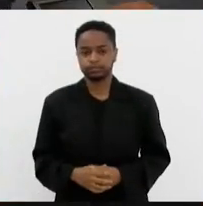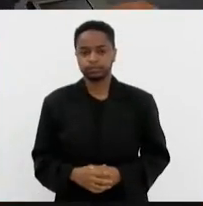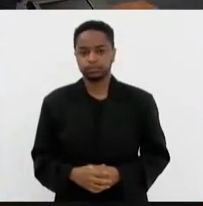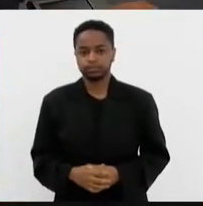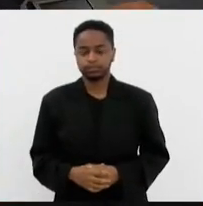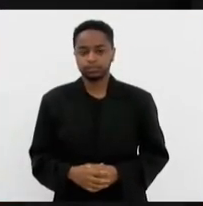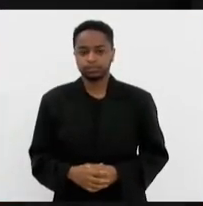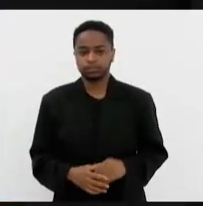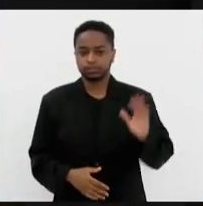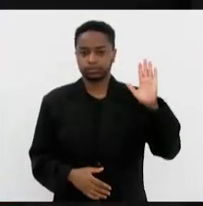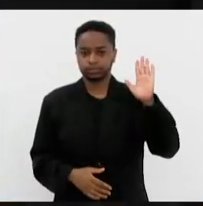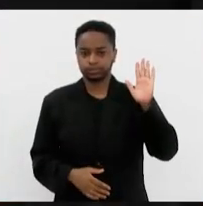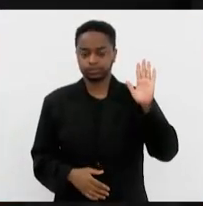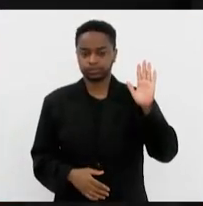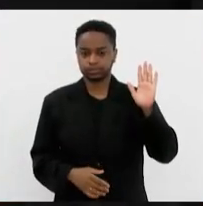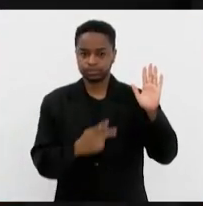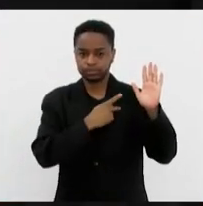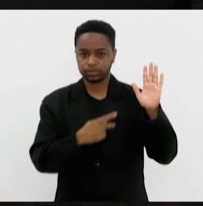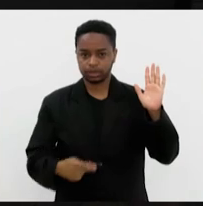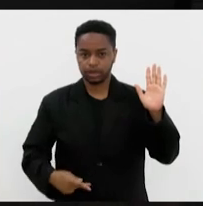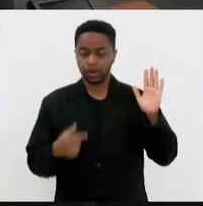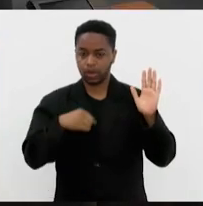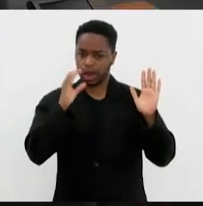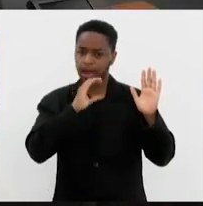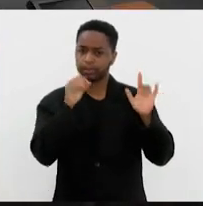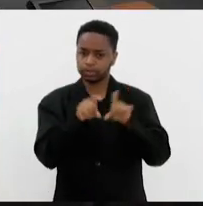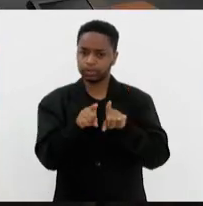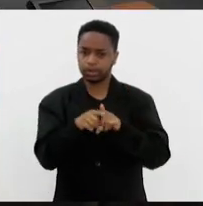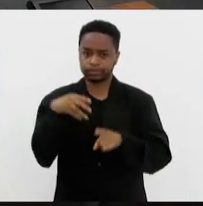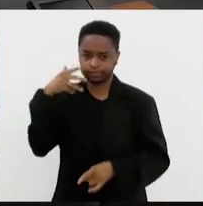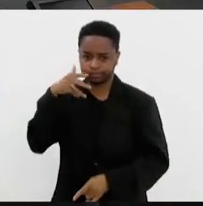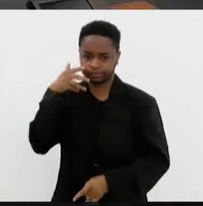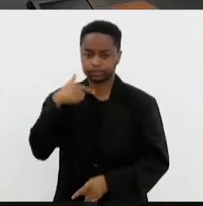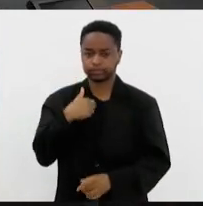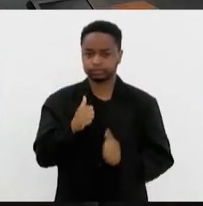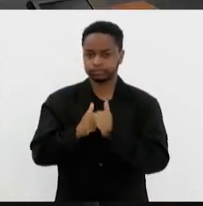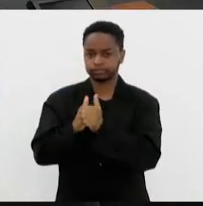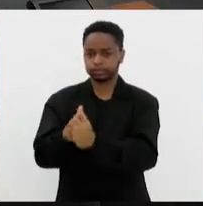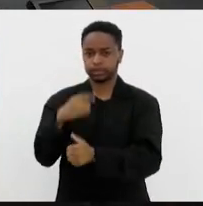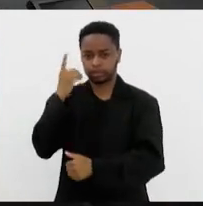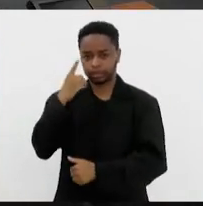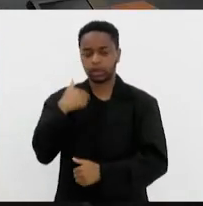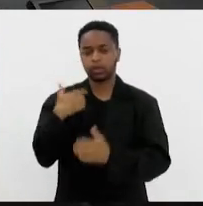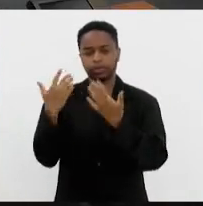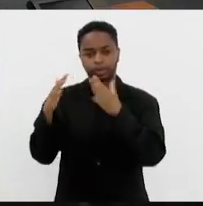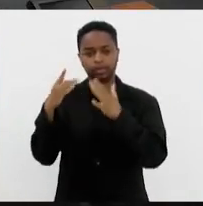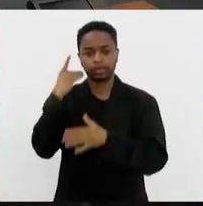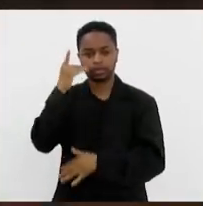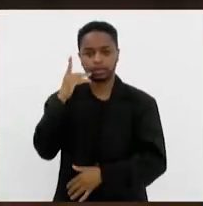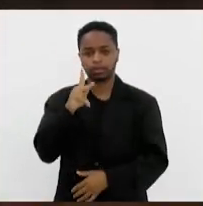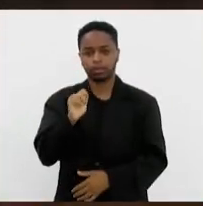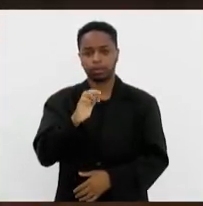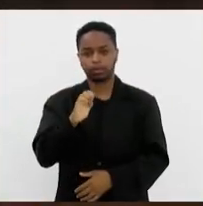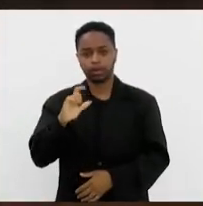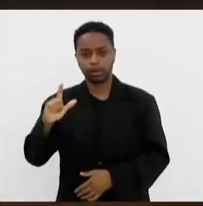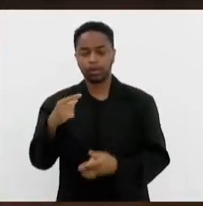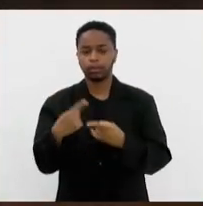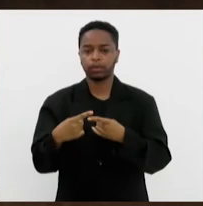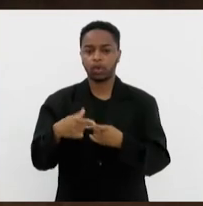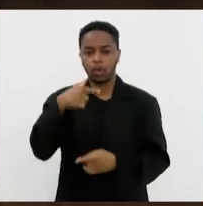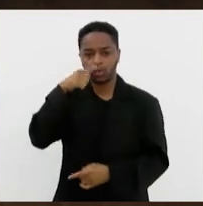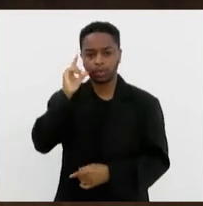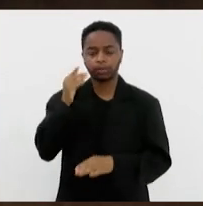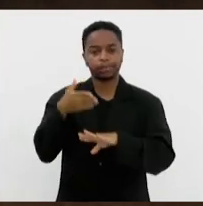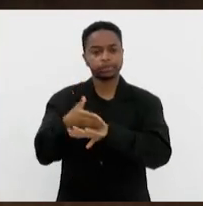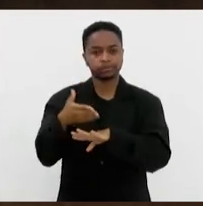presidente. Obrigado, deputado Alan. Deputado Amorim. Serei breve, na mesma linha do deputado Alan Lopes, quero parabenizar o deputado Poubel, que participou ontem de